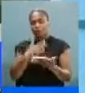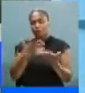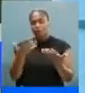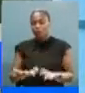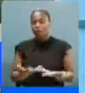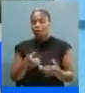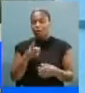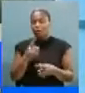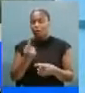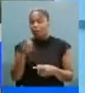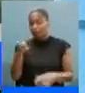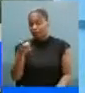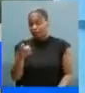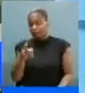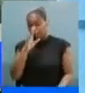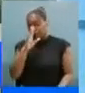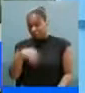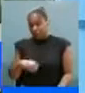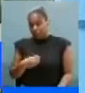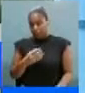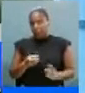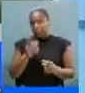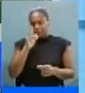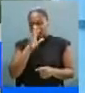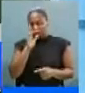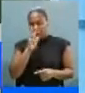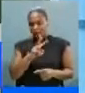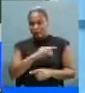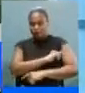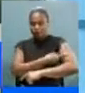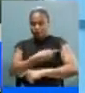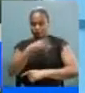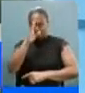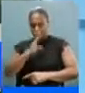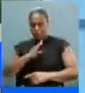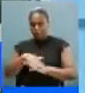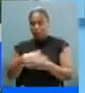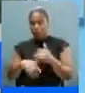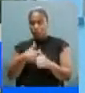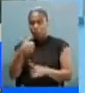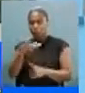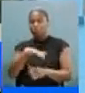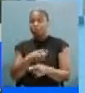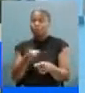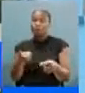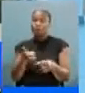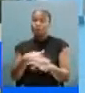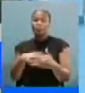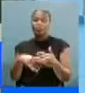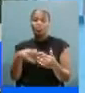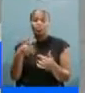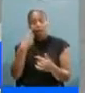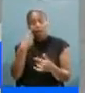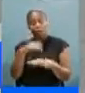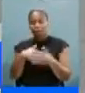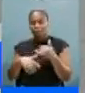e, por aquilo que se sente e que se vê, as Forças Armadas têm feito da melhor forma e aquilo que fazemos, tentamos fazer o melhor